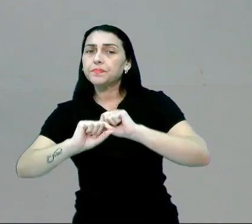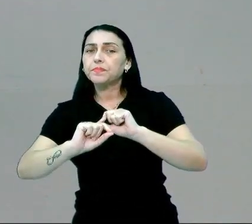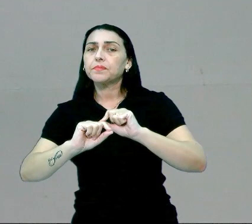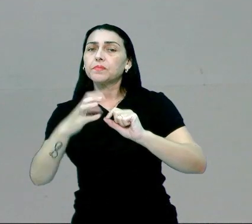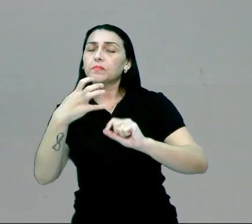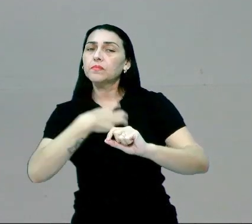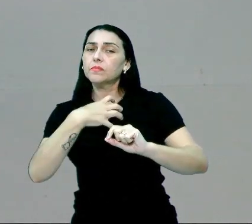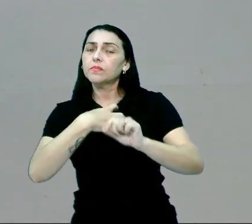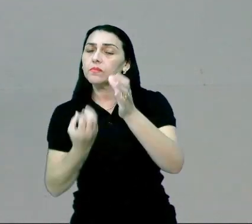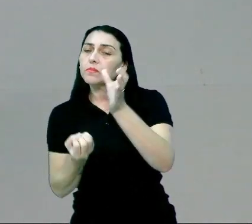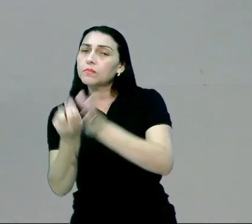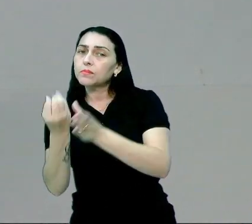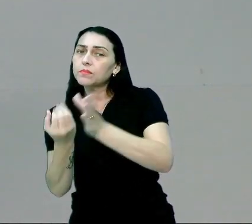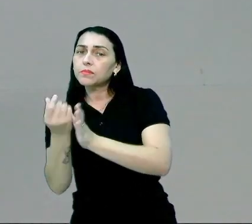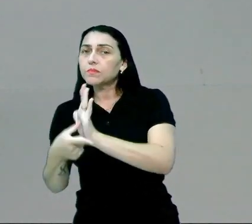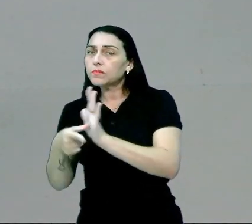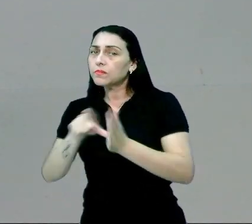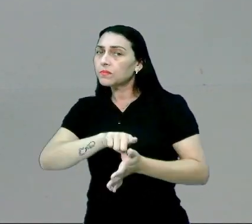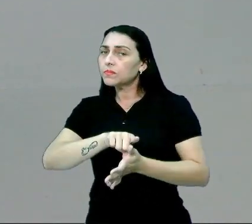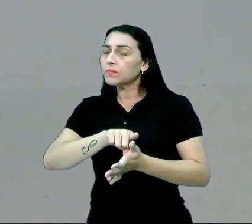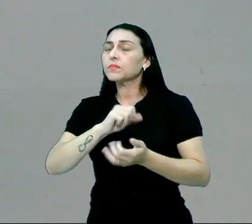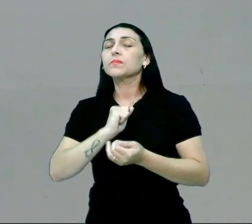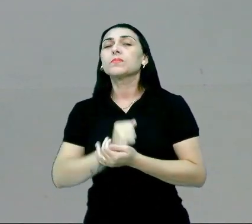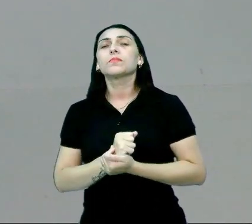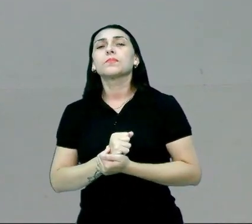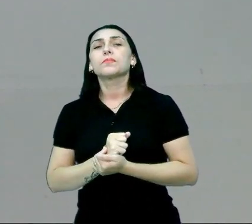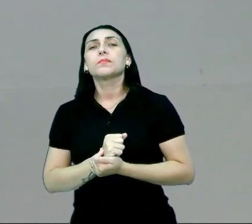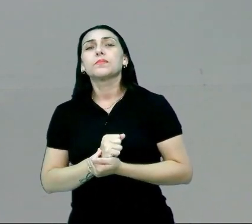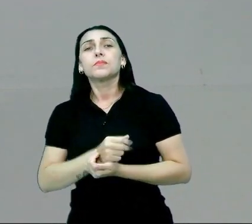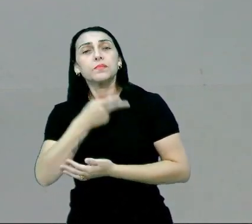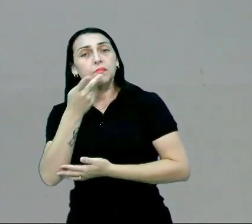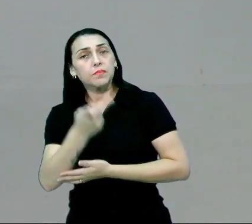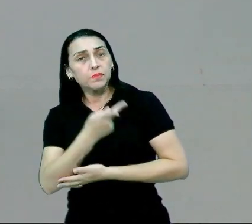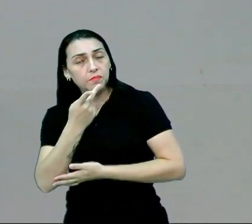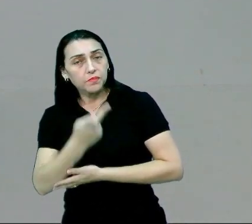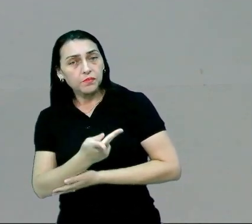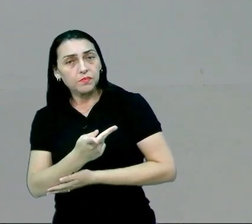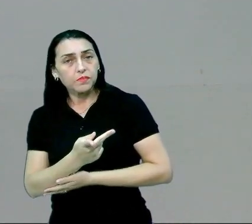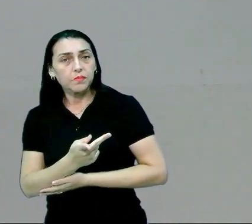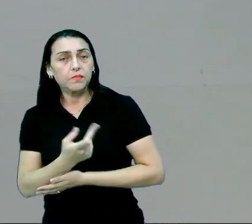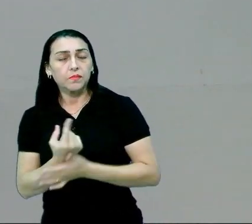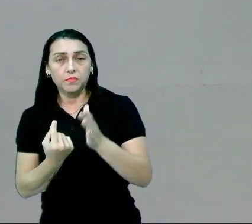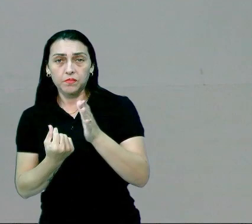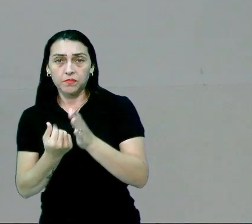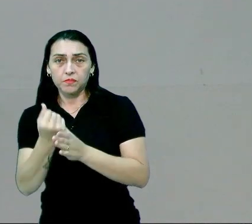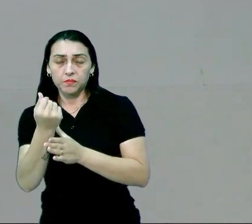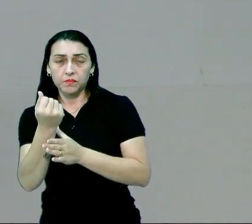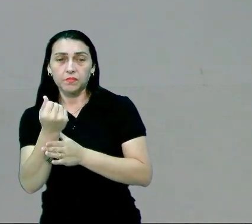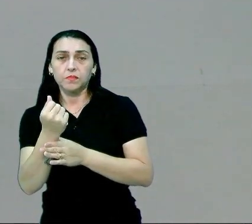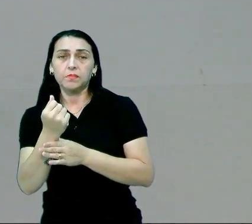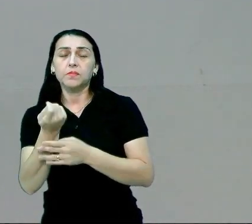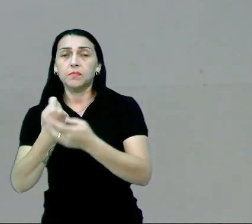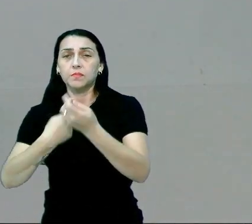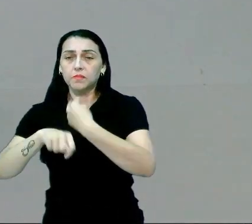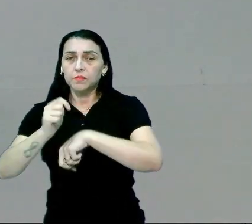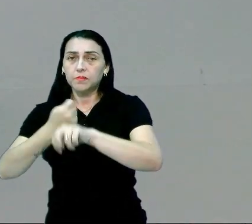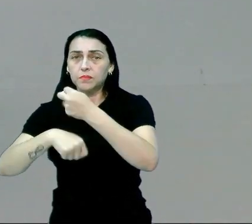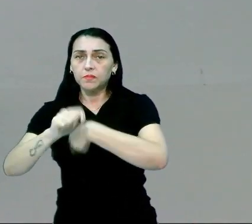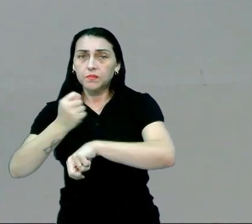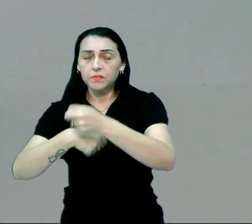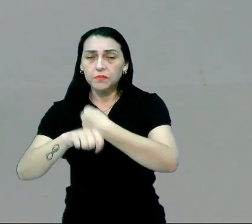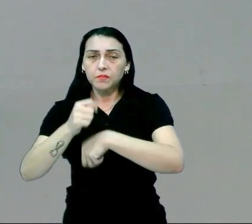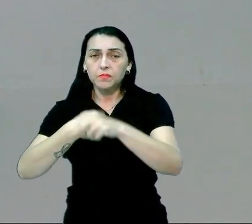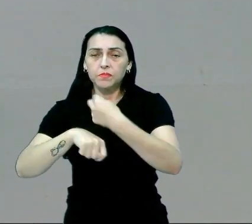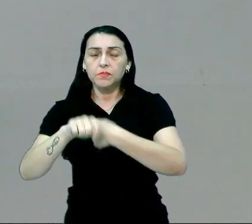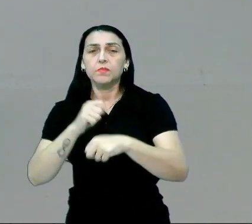os modos de produção anteriores. E eu afirmei que com o capitalismo, a economia,